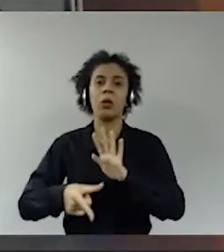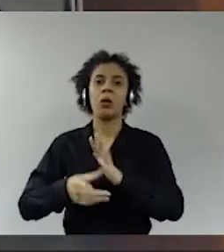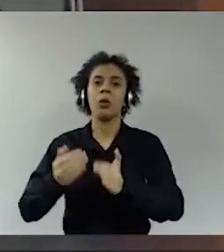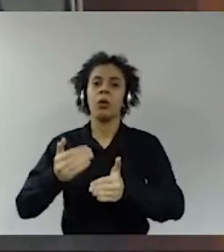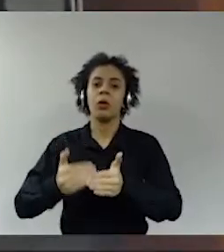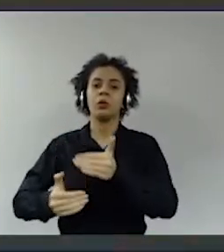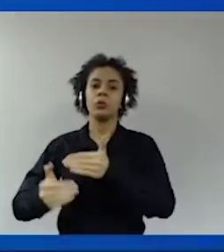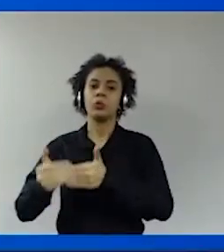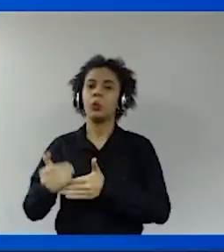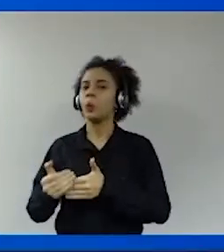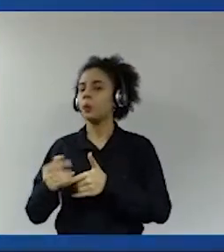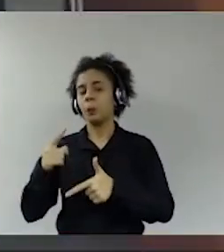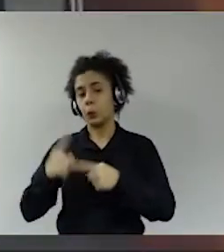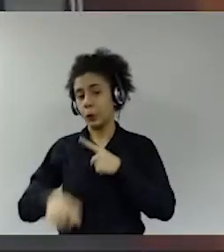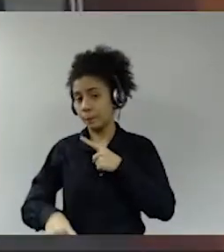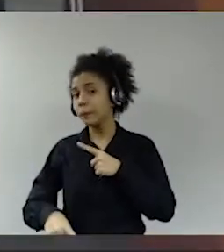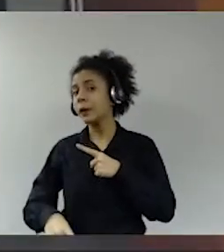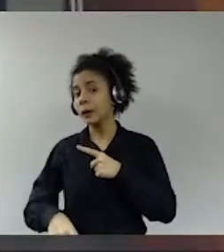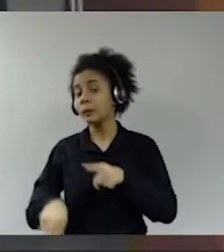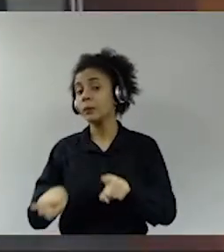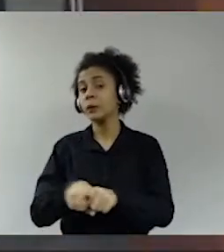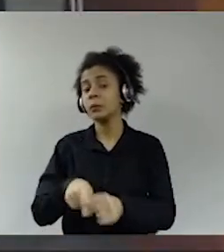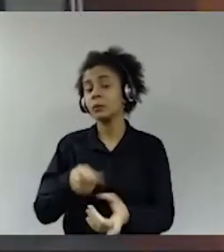retroatividade. Exige